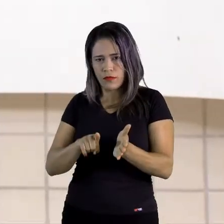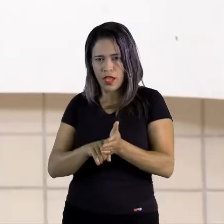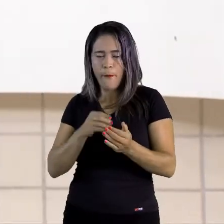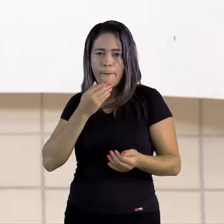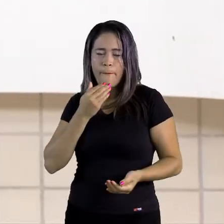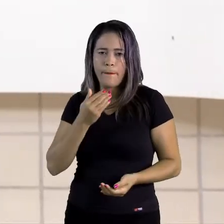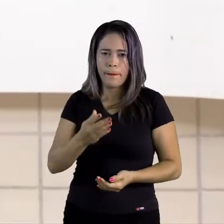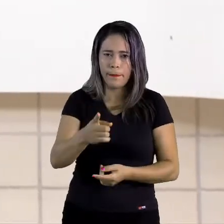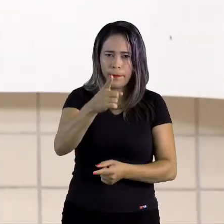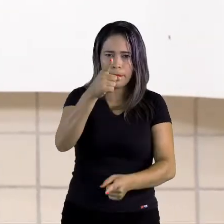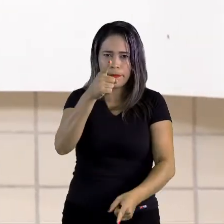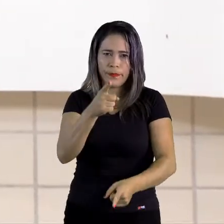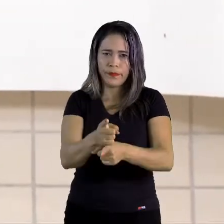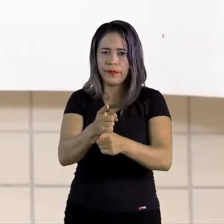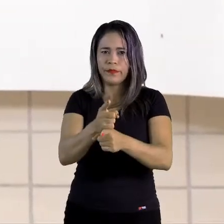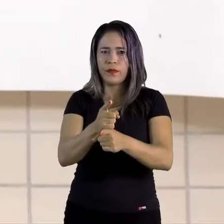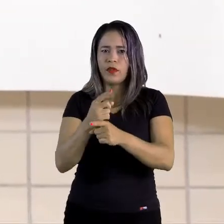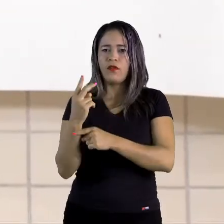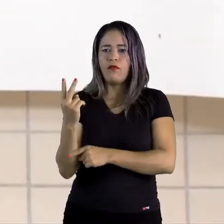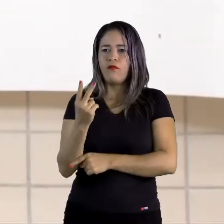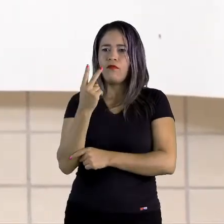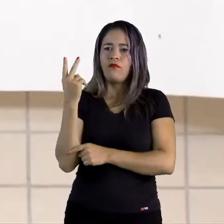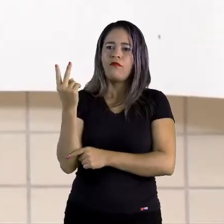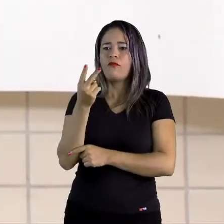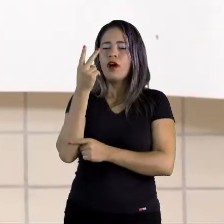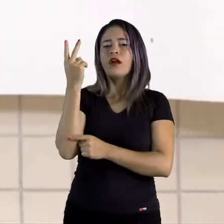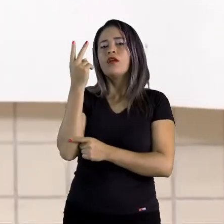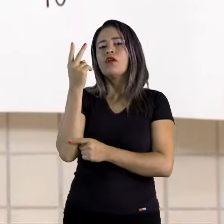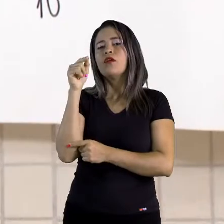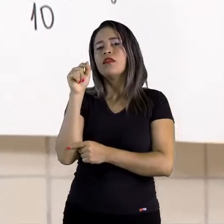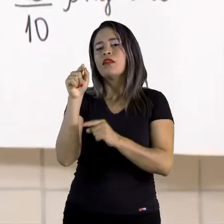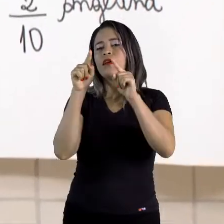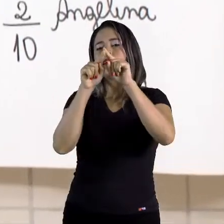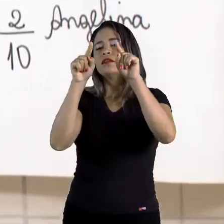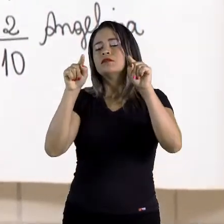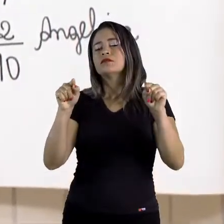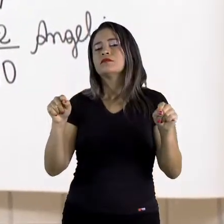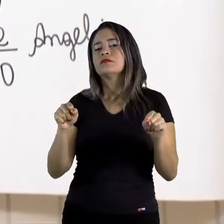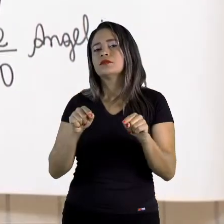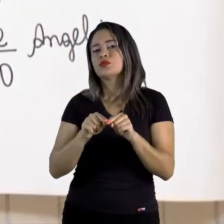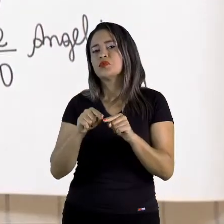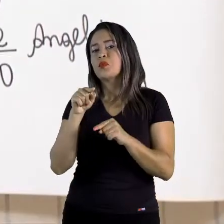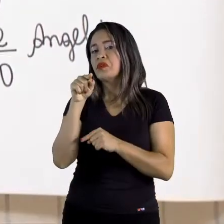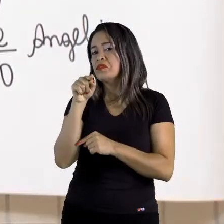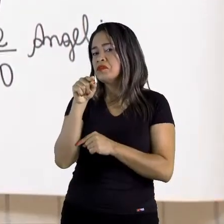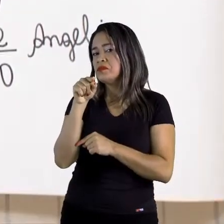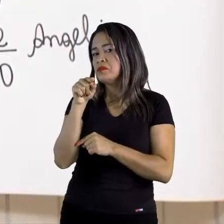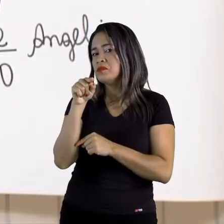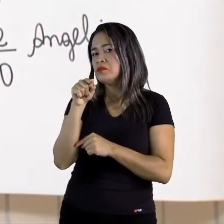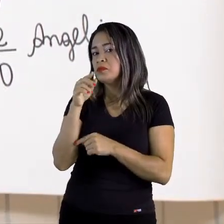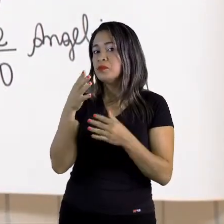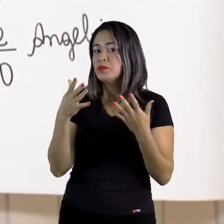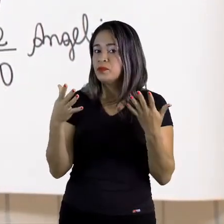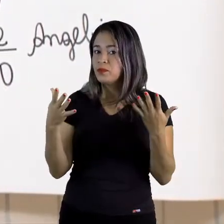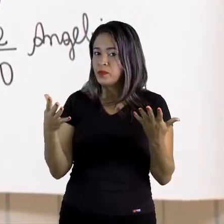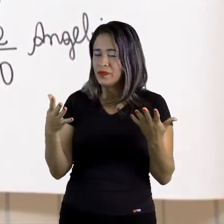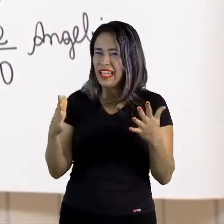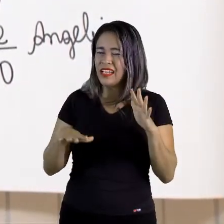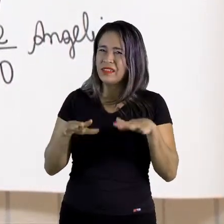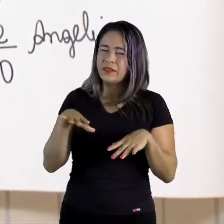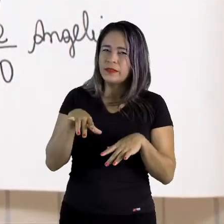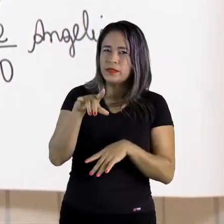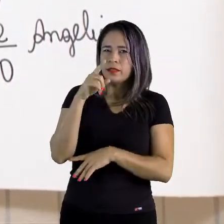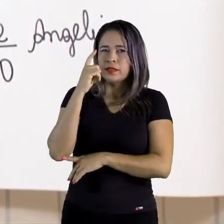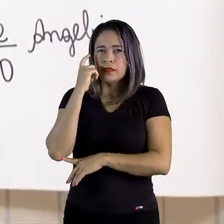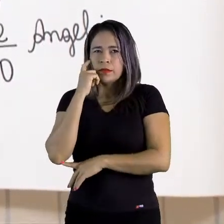você encontre o valor correspondente para preencher esse quadrinho aqui. Às vezes você